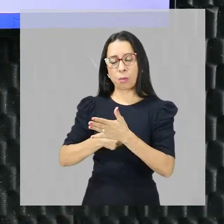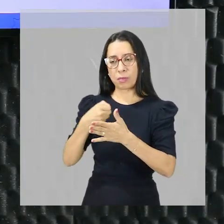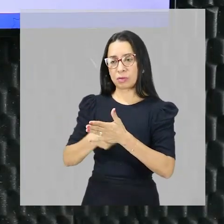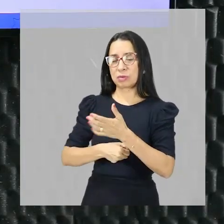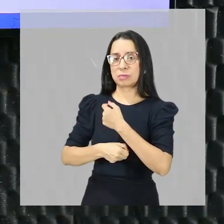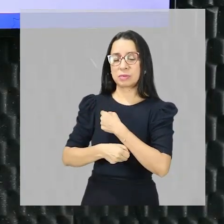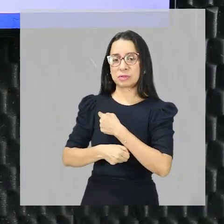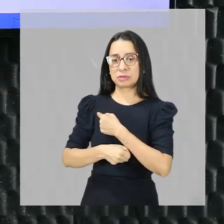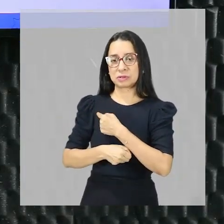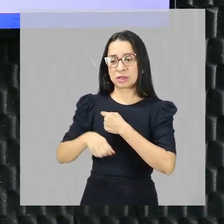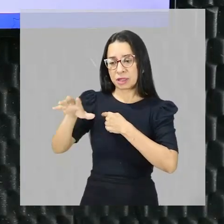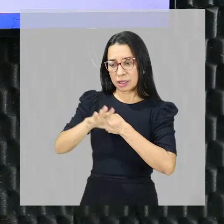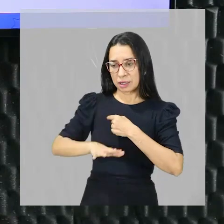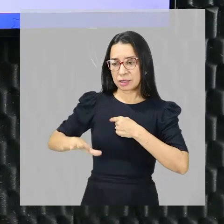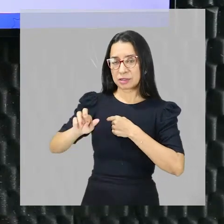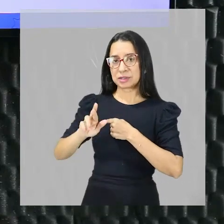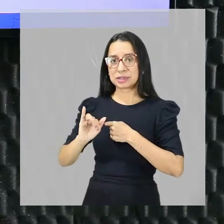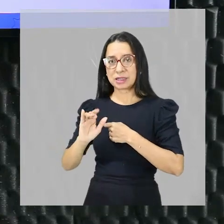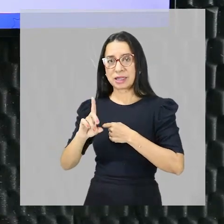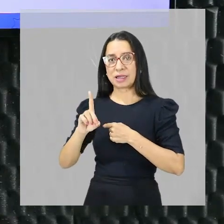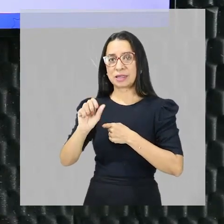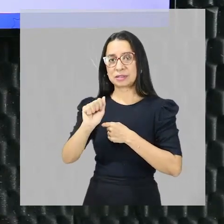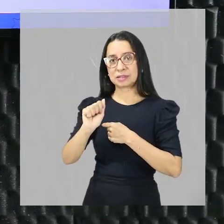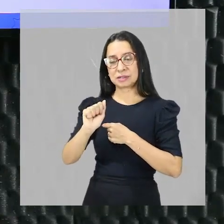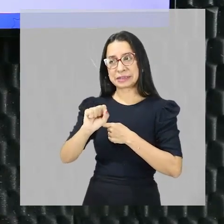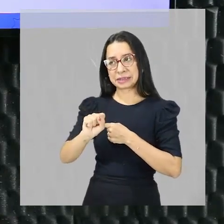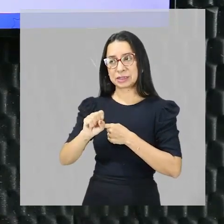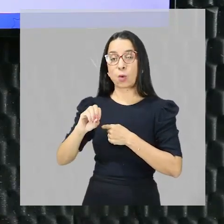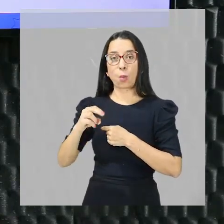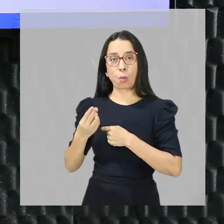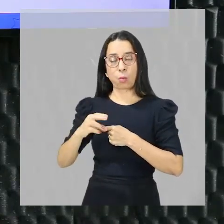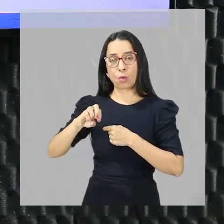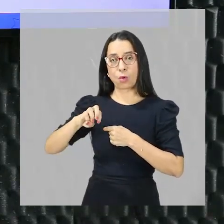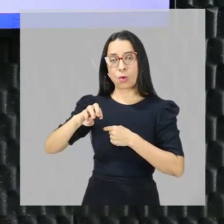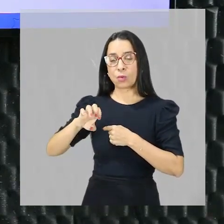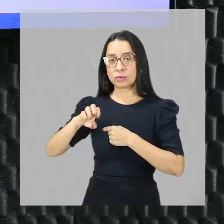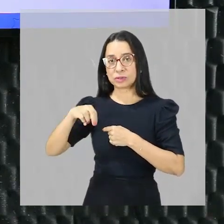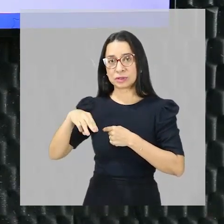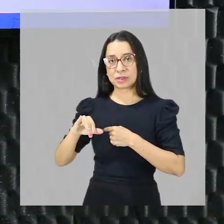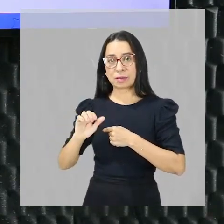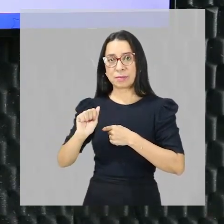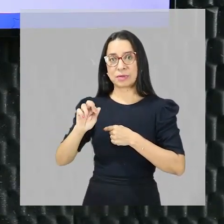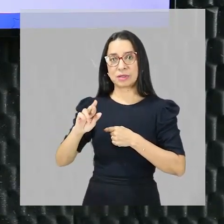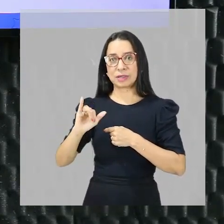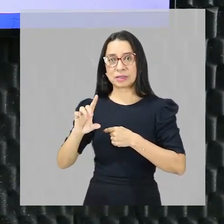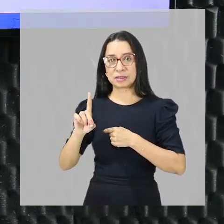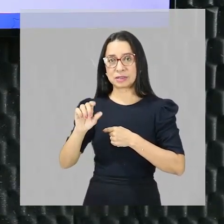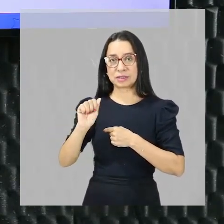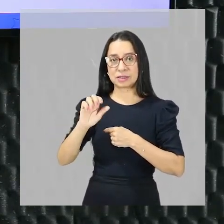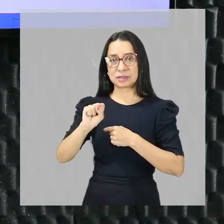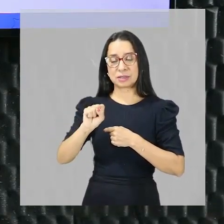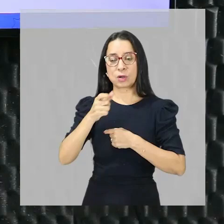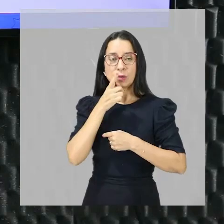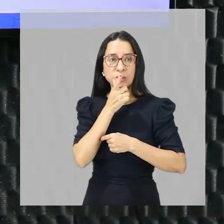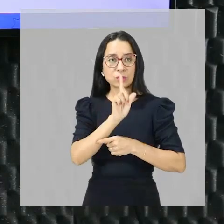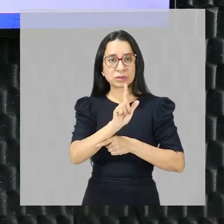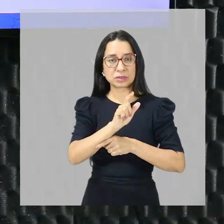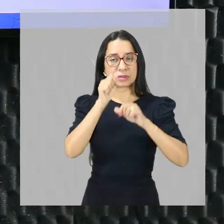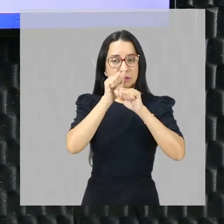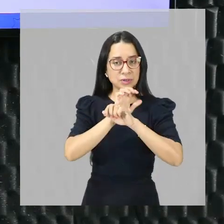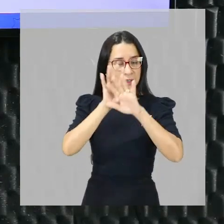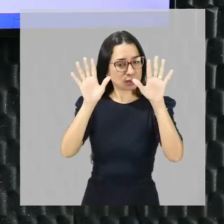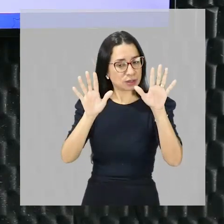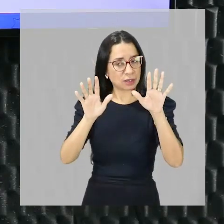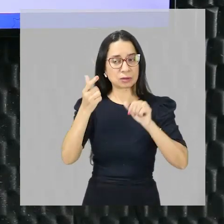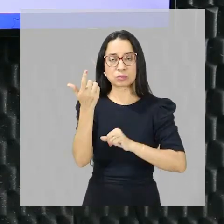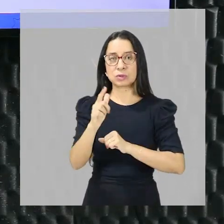Obrigatoriamente. Áreas áridas ou semiáridas. Então eu já consigo te deixar muito claro que eu não vou ter processos aí